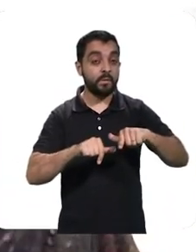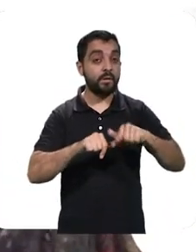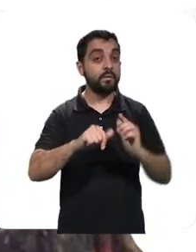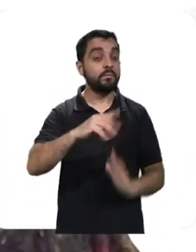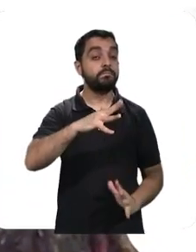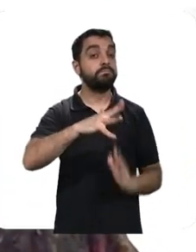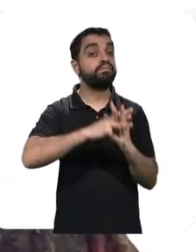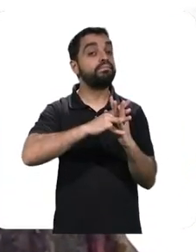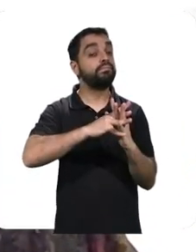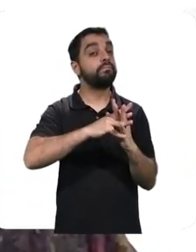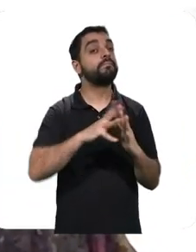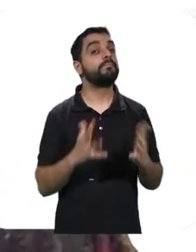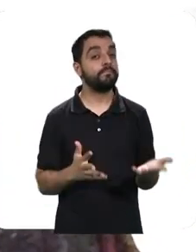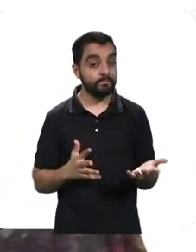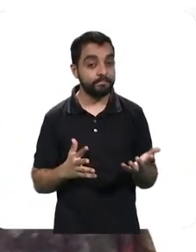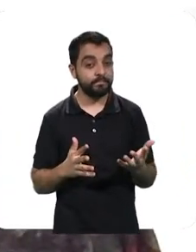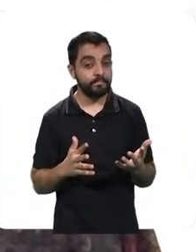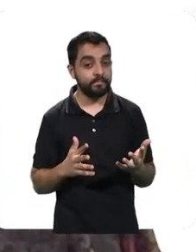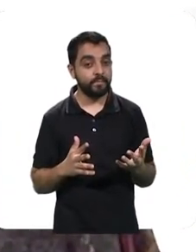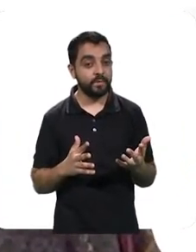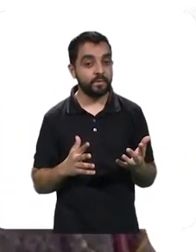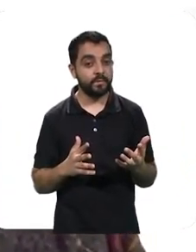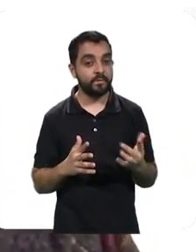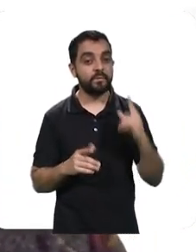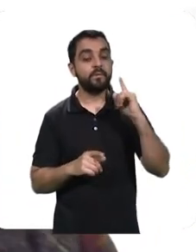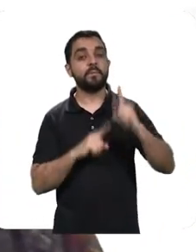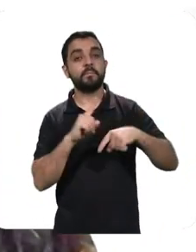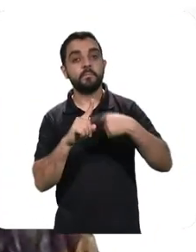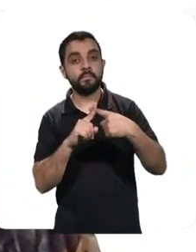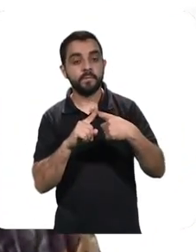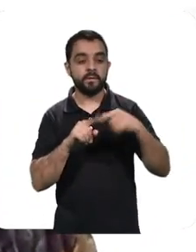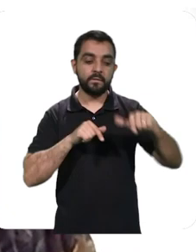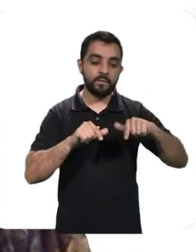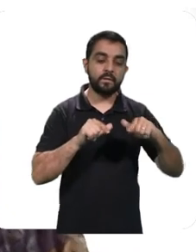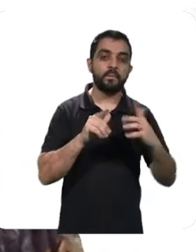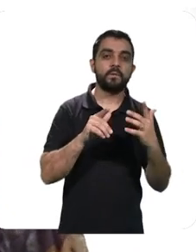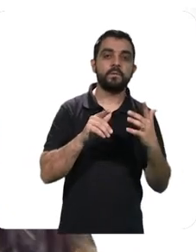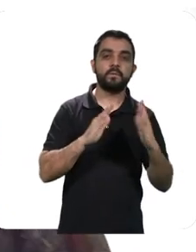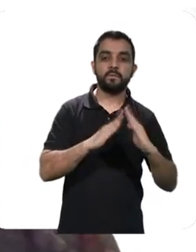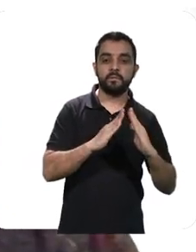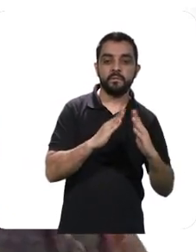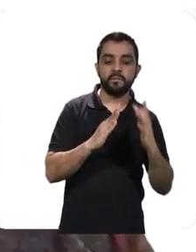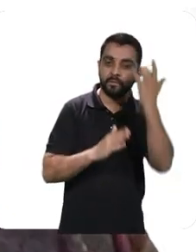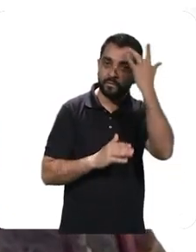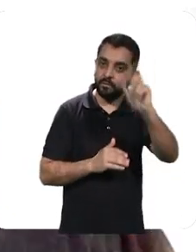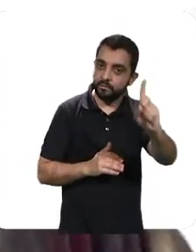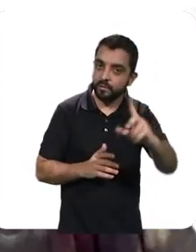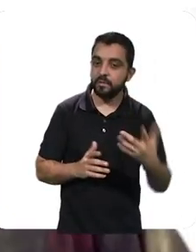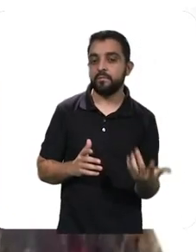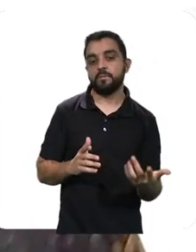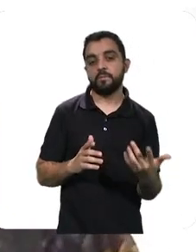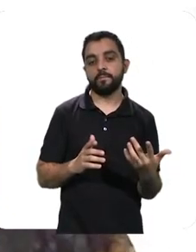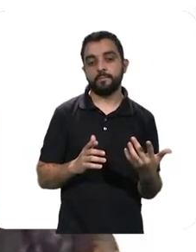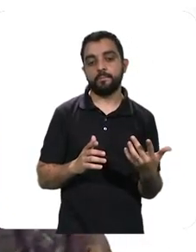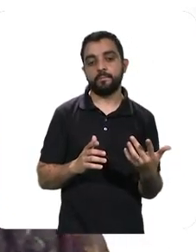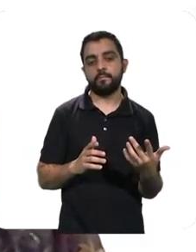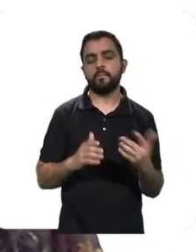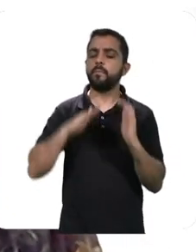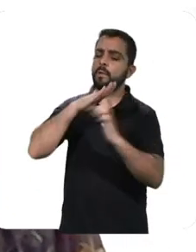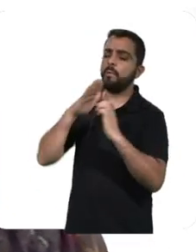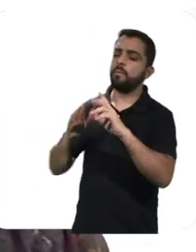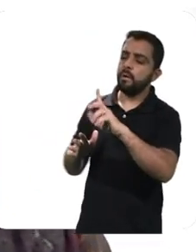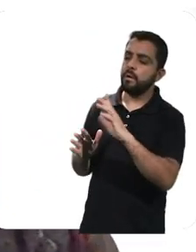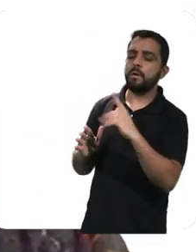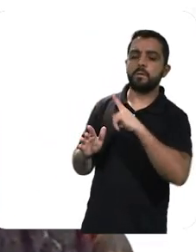que extenuante e ainda tem que dar conta do trabalho remoto, que em nenhum momento